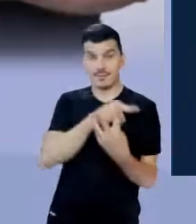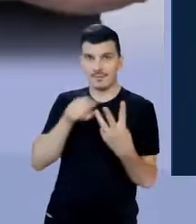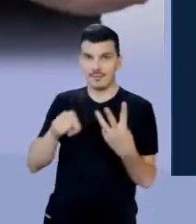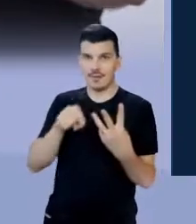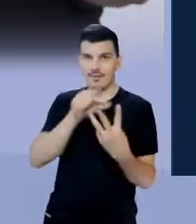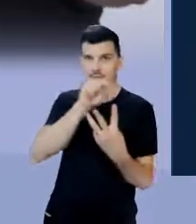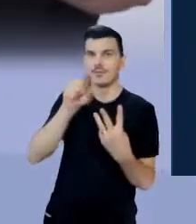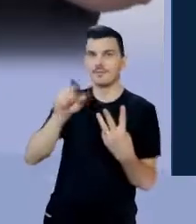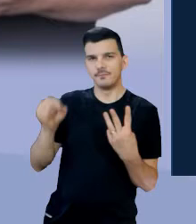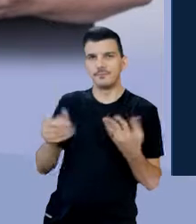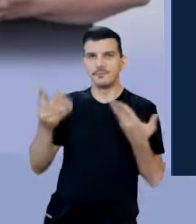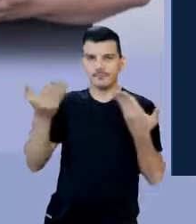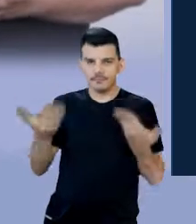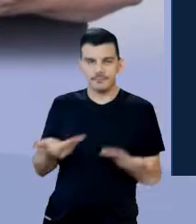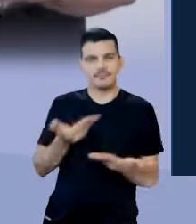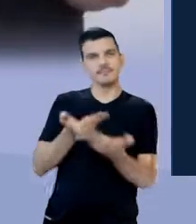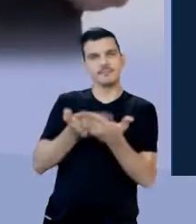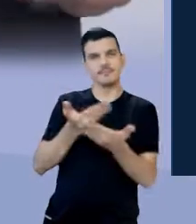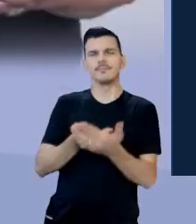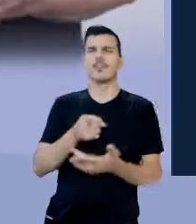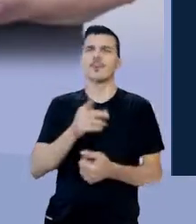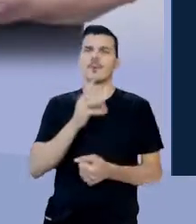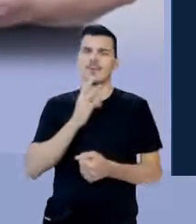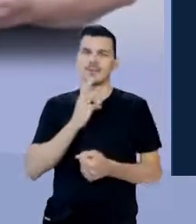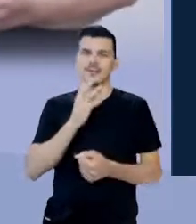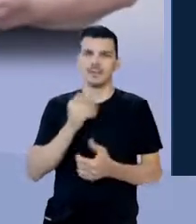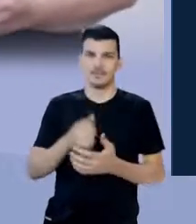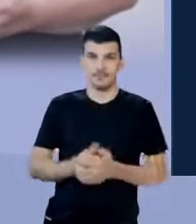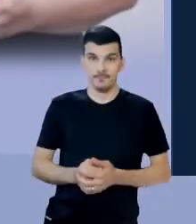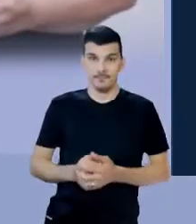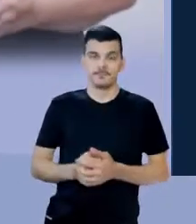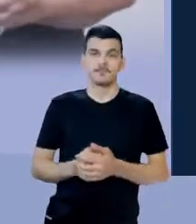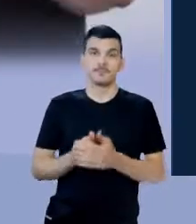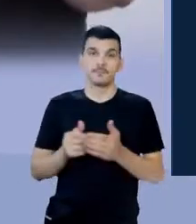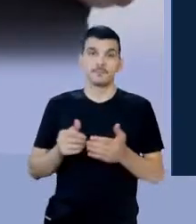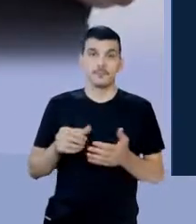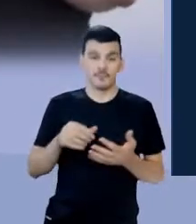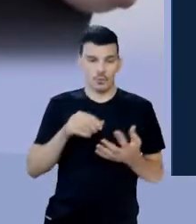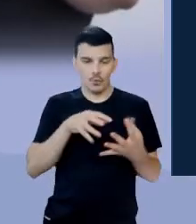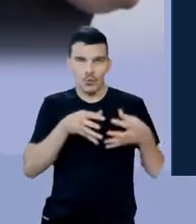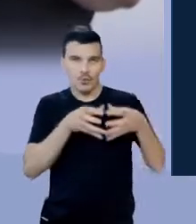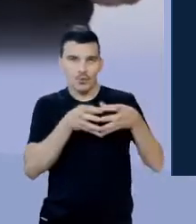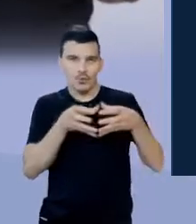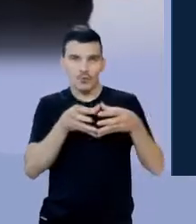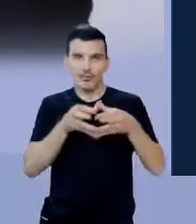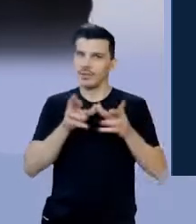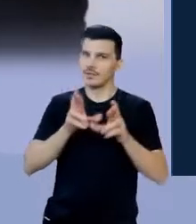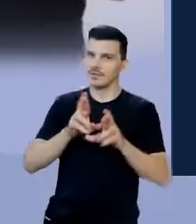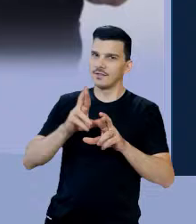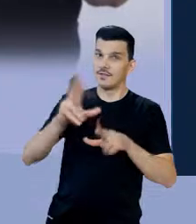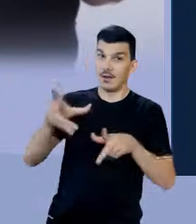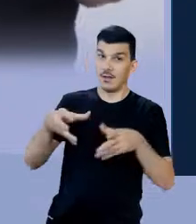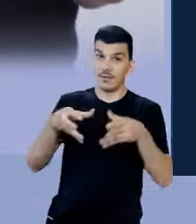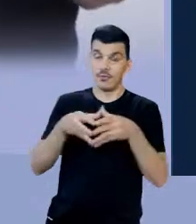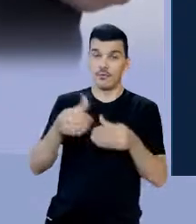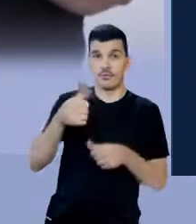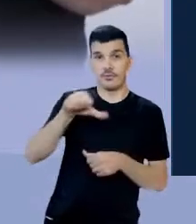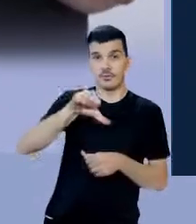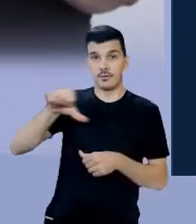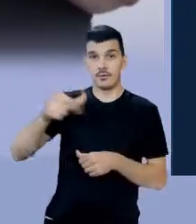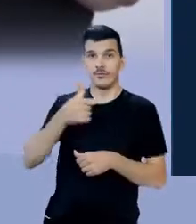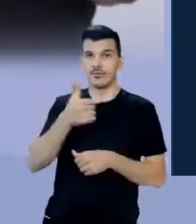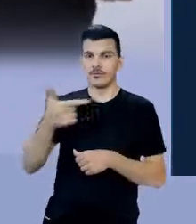esses três foram selecionados para que você conhecesse o trabalho deles. Uma geração que, diferente do grupo